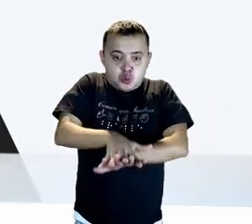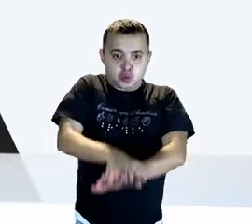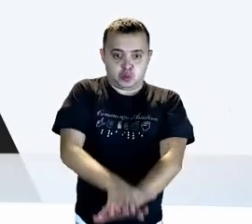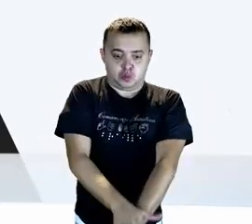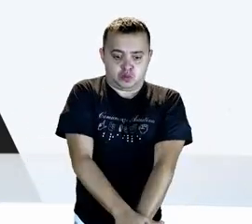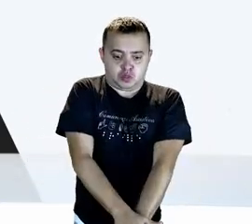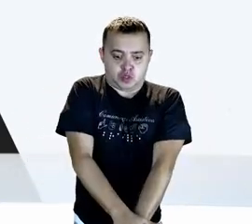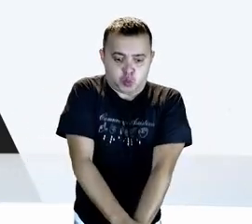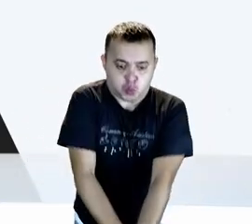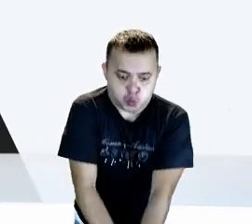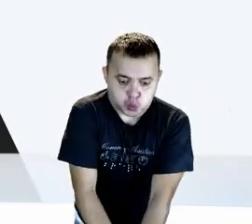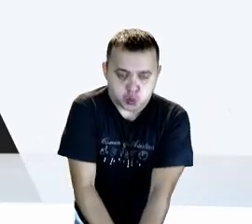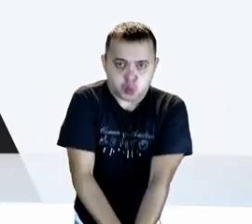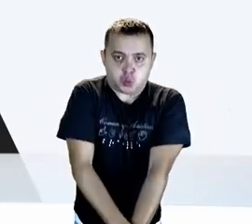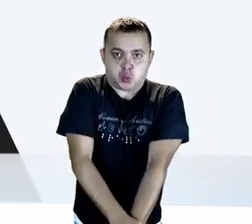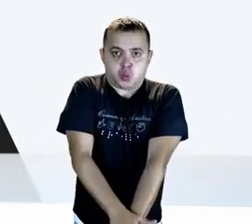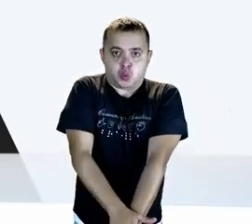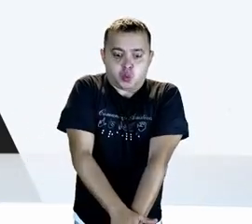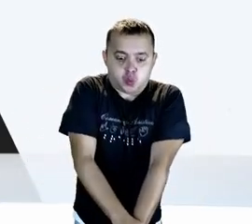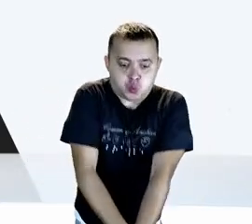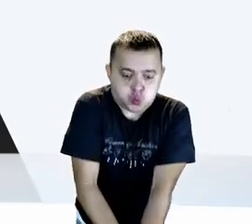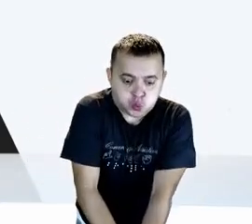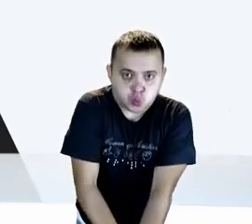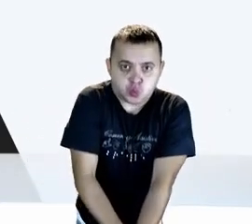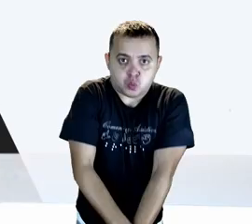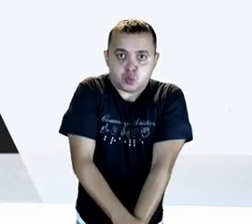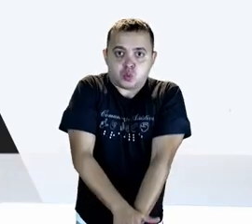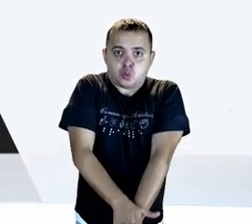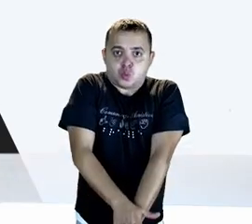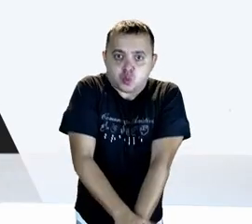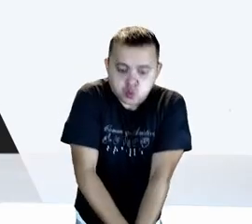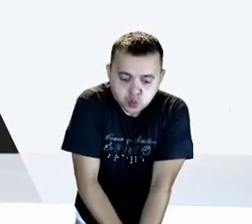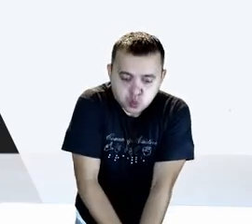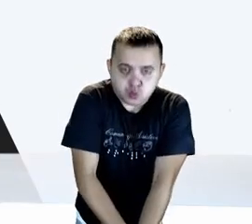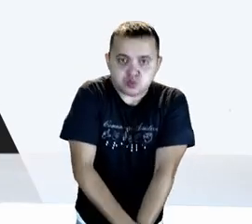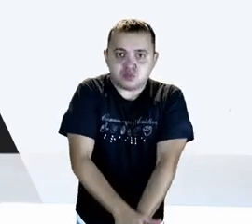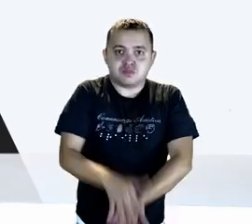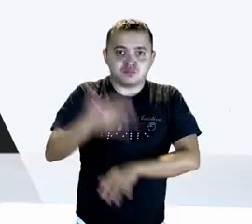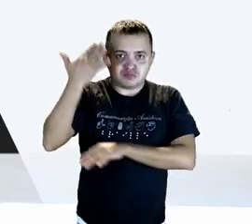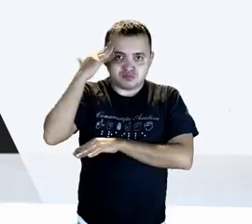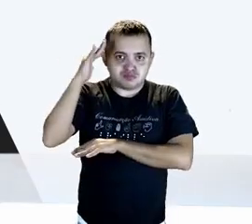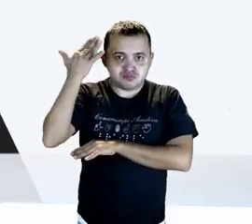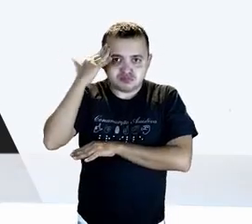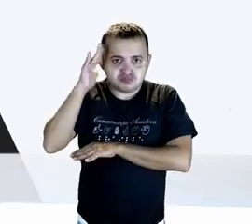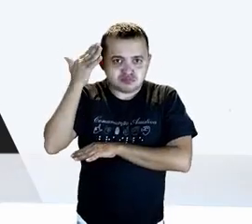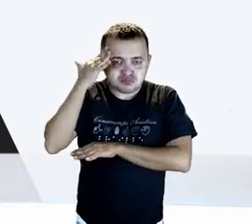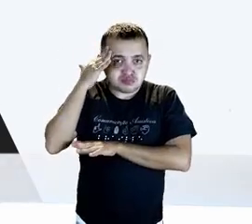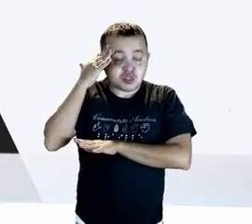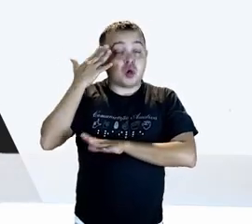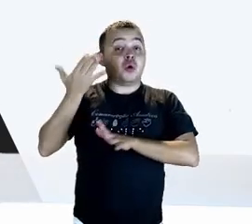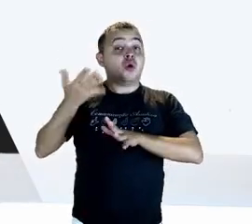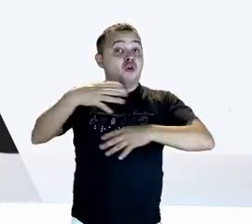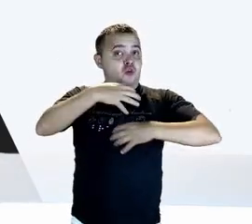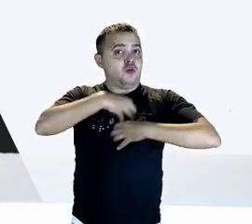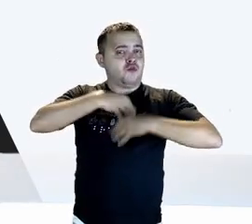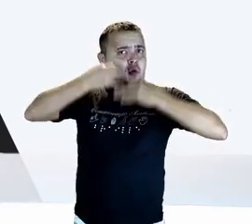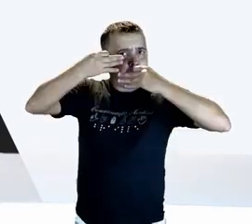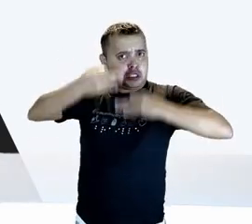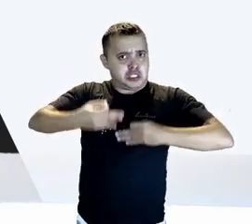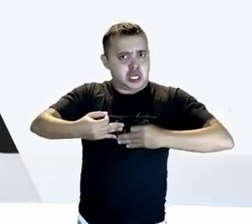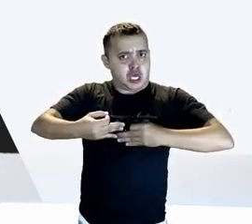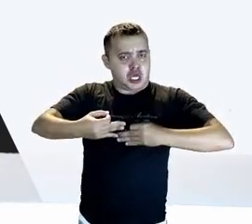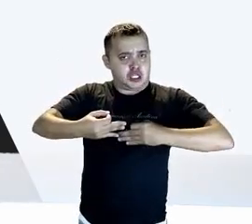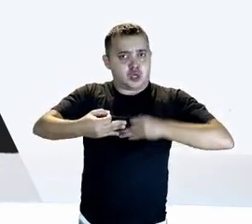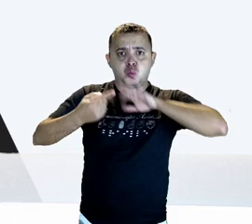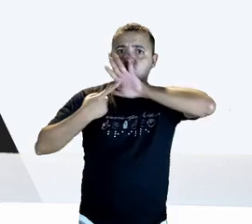uma força também desnecessária em cima da vítima. Então, dessa forma, pessoal, a gente